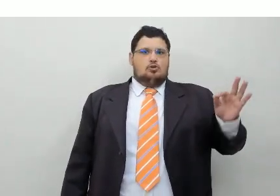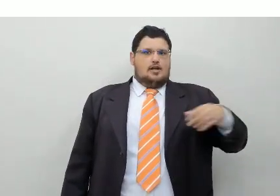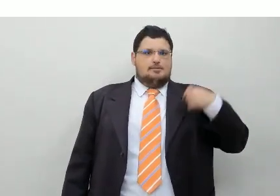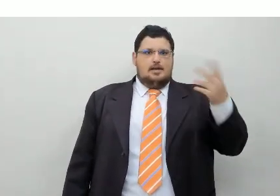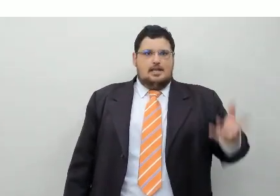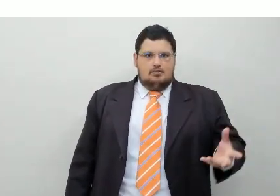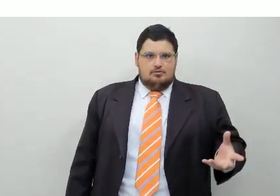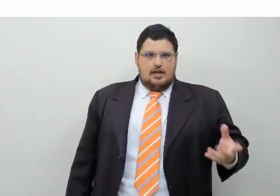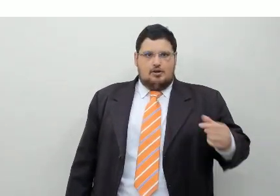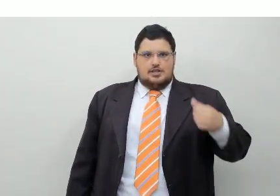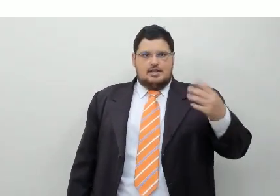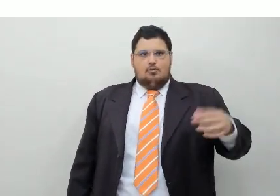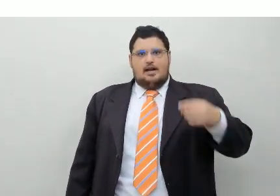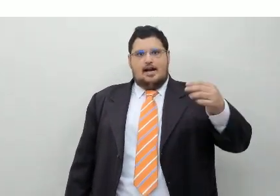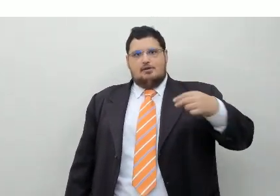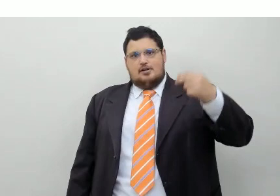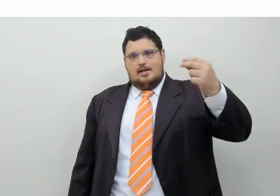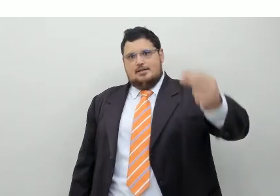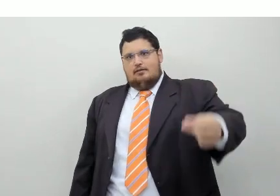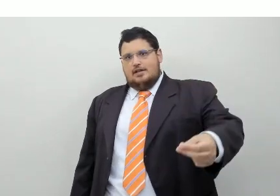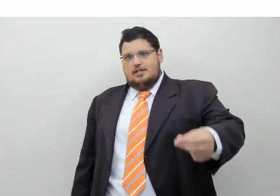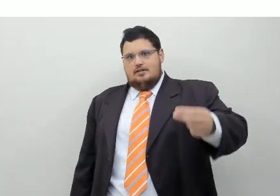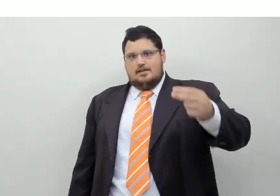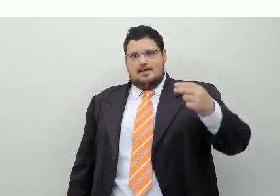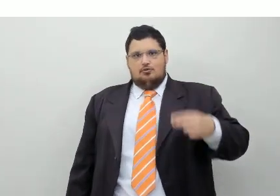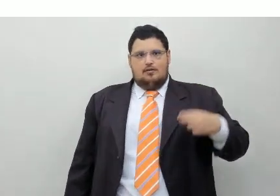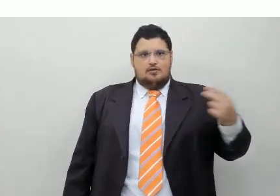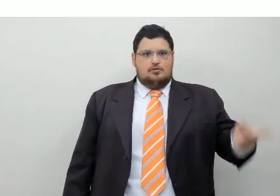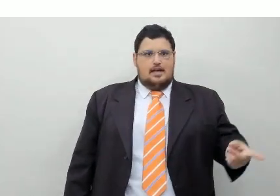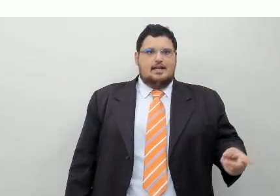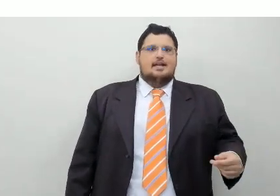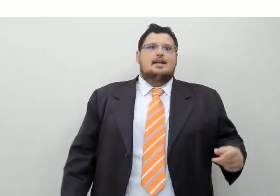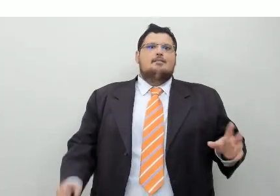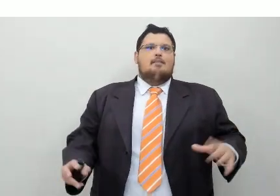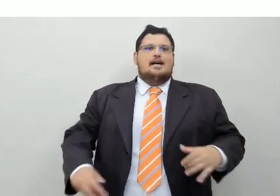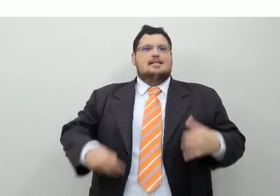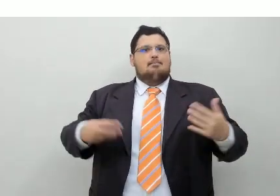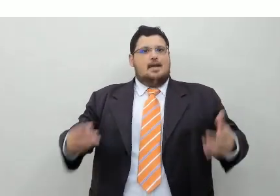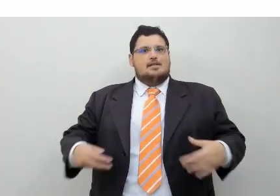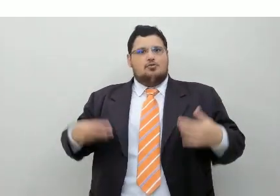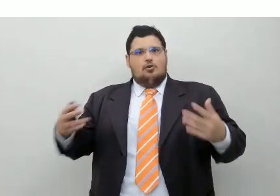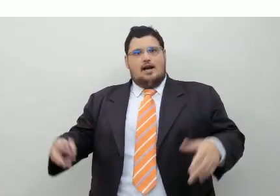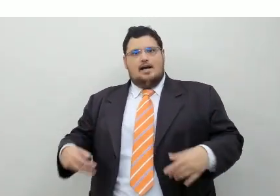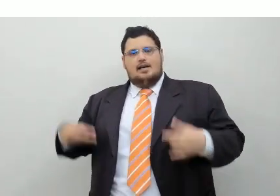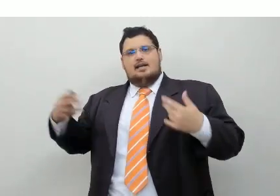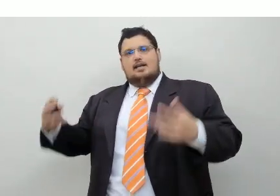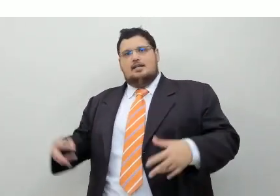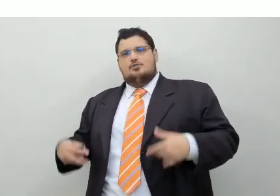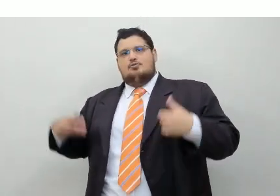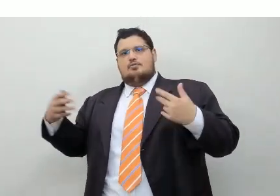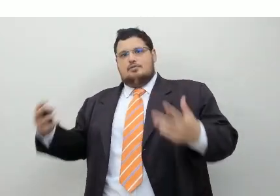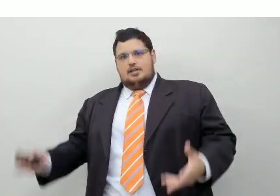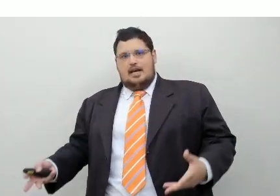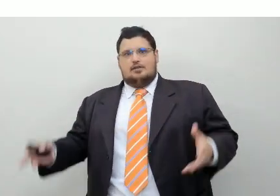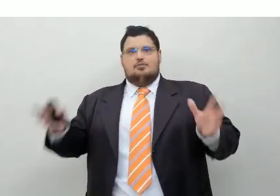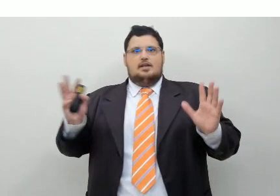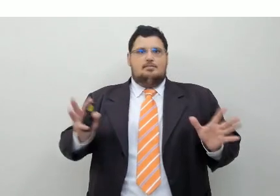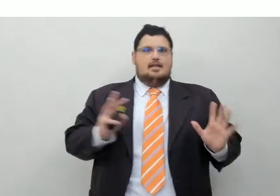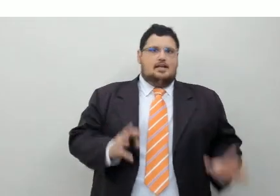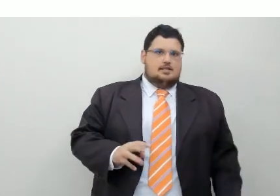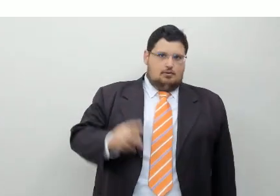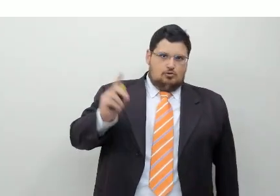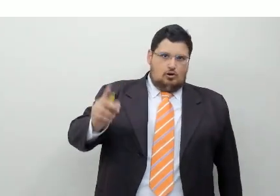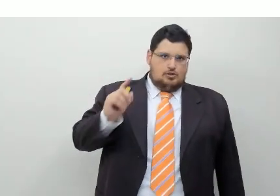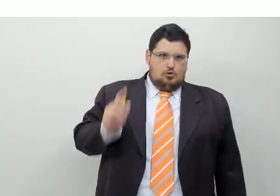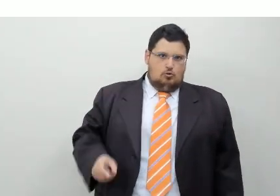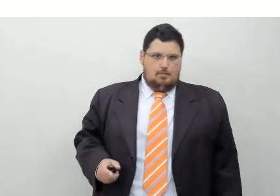O dolo é de perigo, já que a gente não quer causar uma lesão efetiva à saúde ou à vida de outrem, mas apenas colocá-la em risco direto e